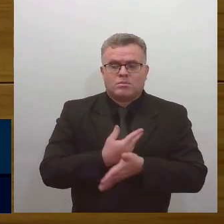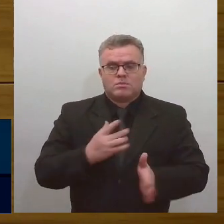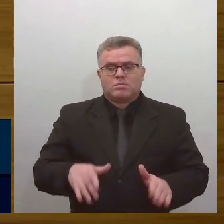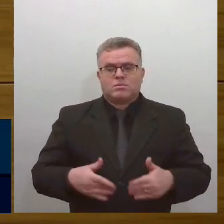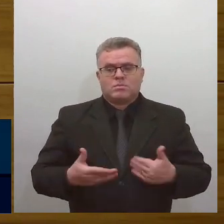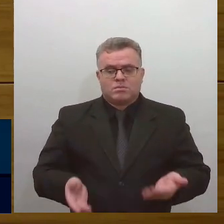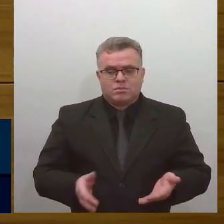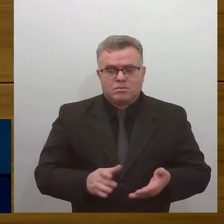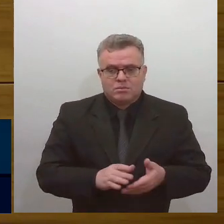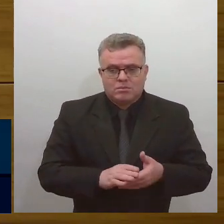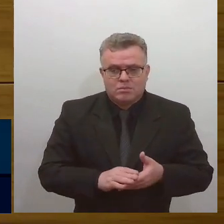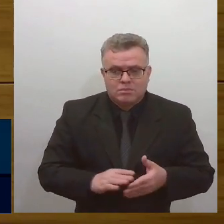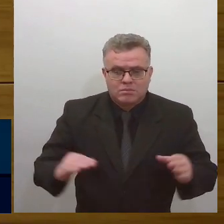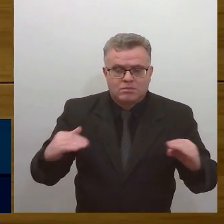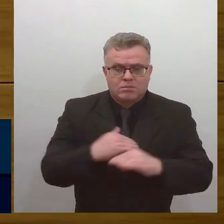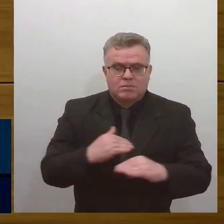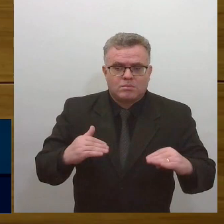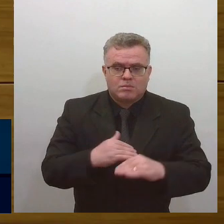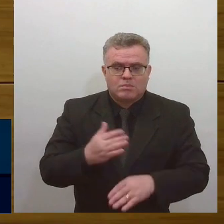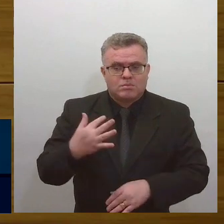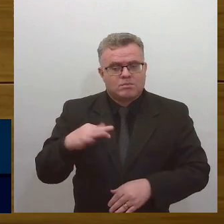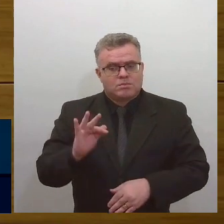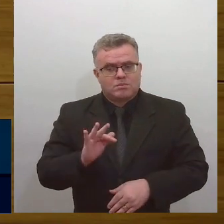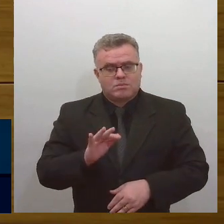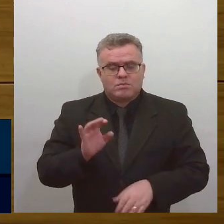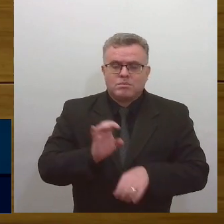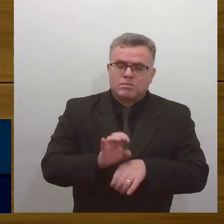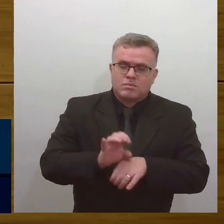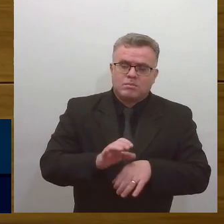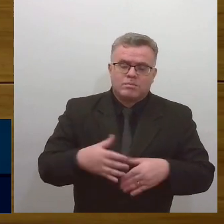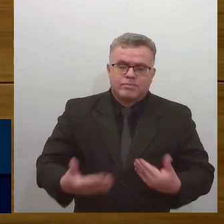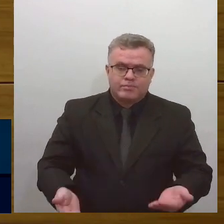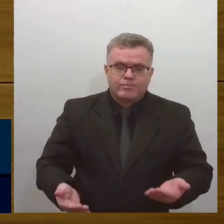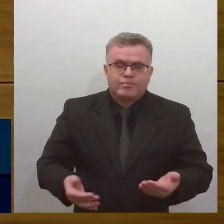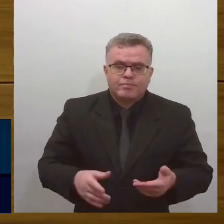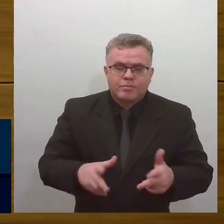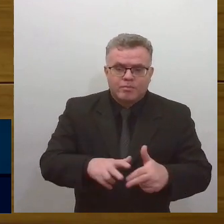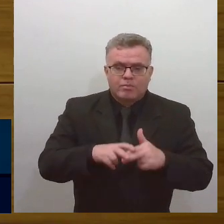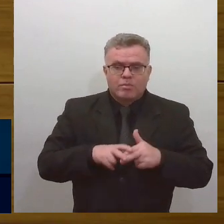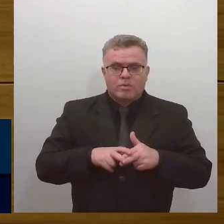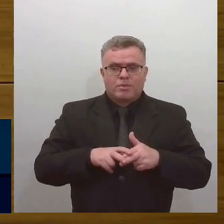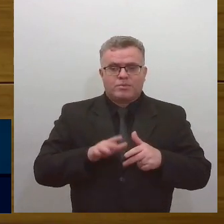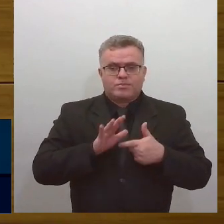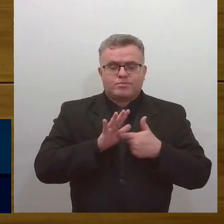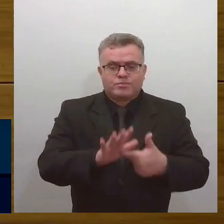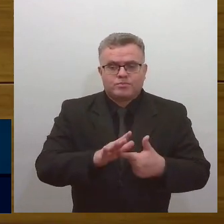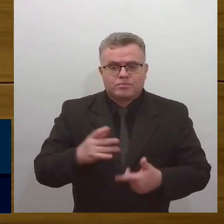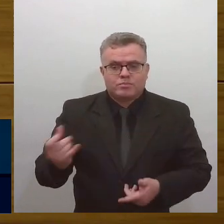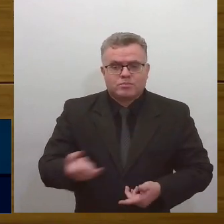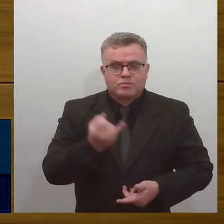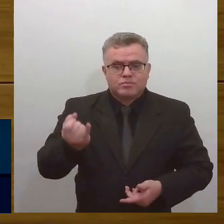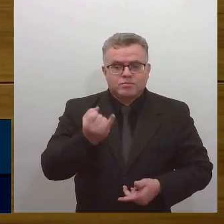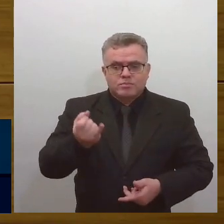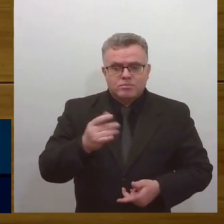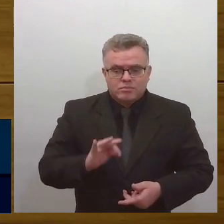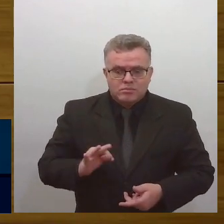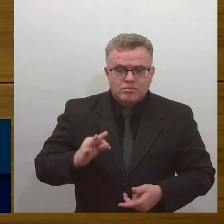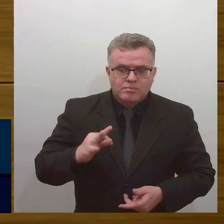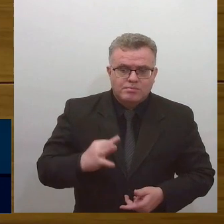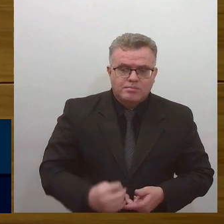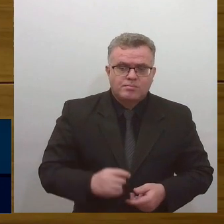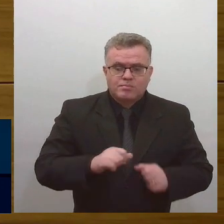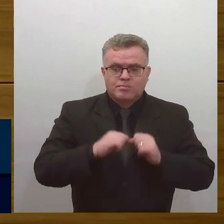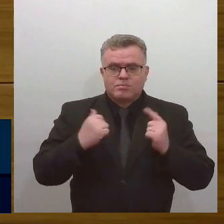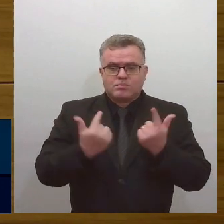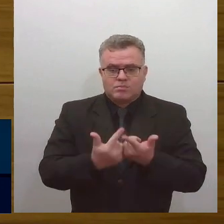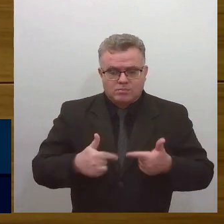rodovias federais também nas estaduais então posicionamento oficial é muito é muito importante e essa casa ecoa né